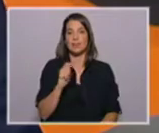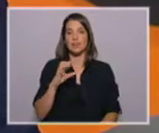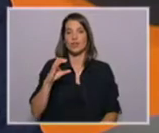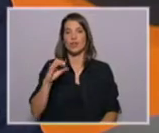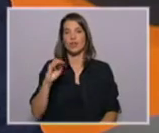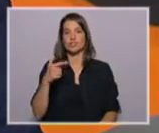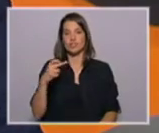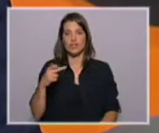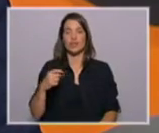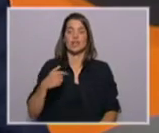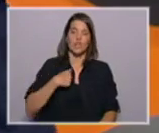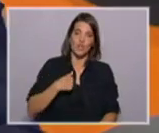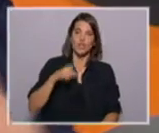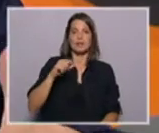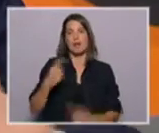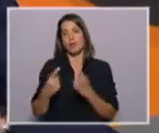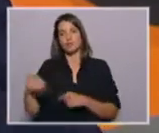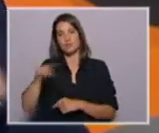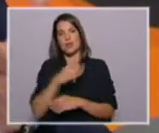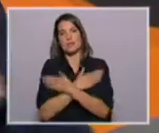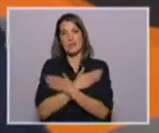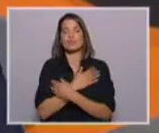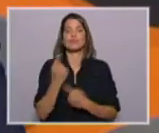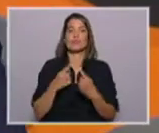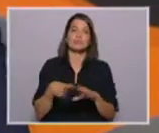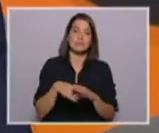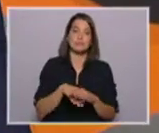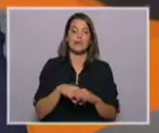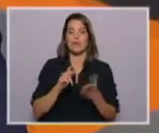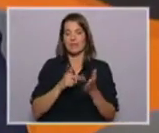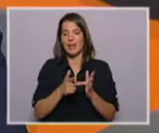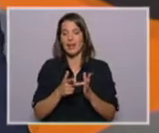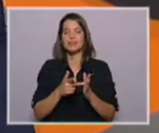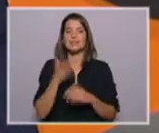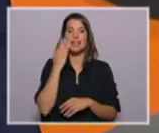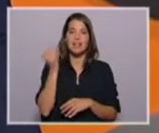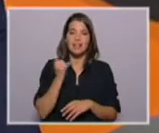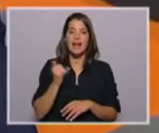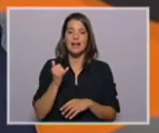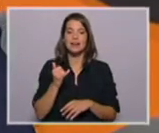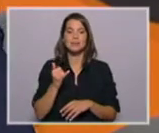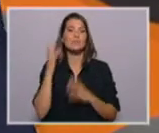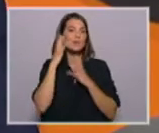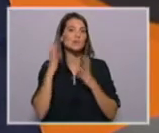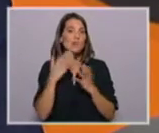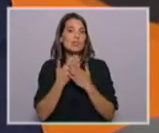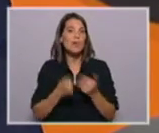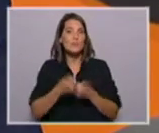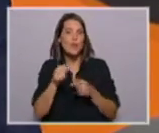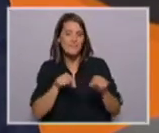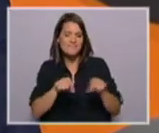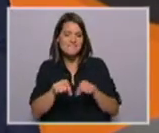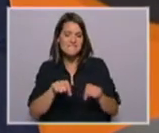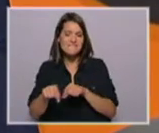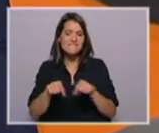alguns amigos, alguns participando, nomeadamente os técnicos, a tentarem melhorar o som o máximo possível,